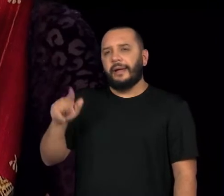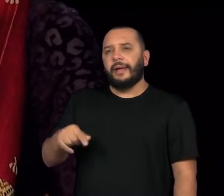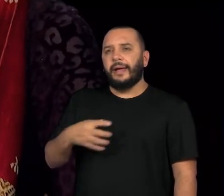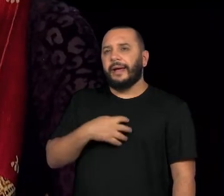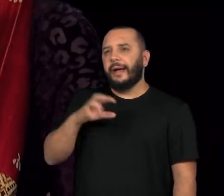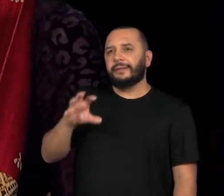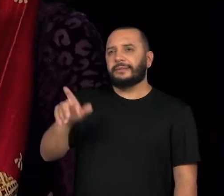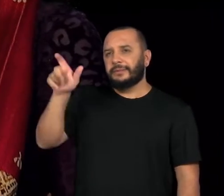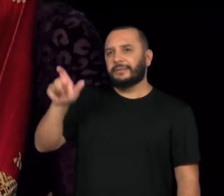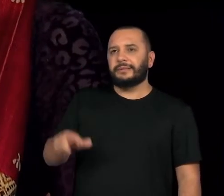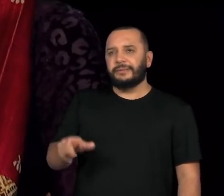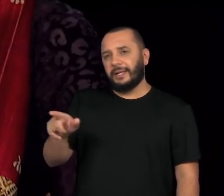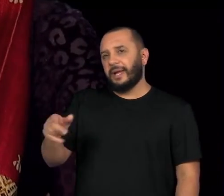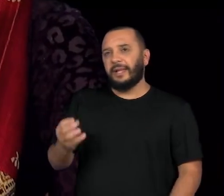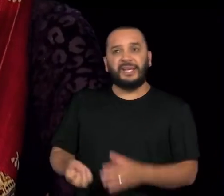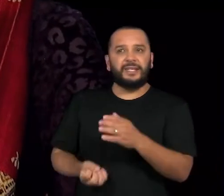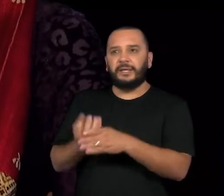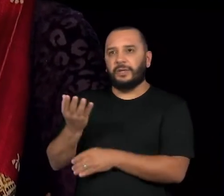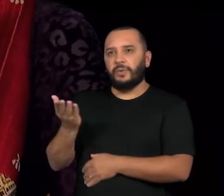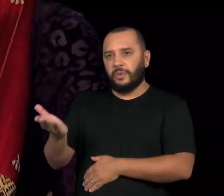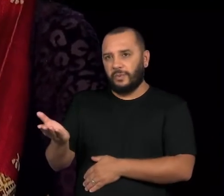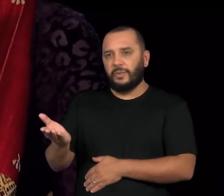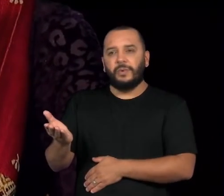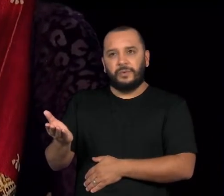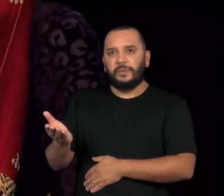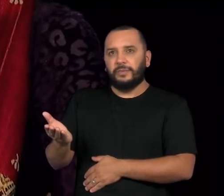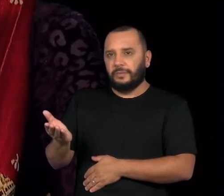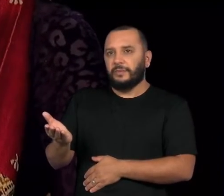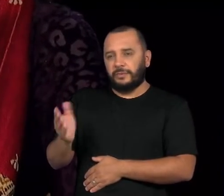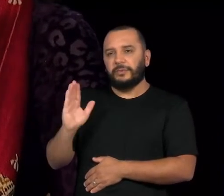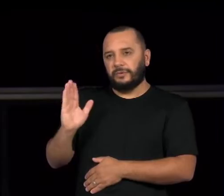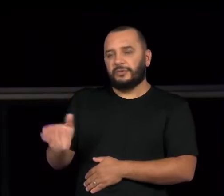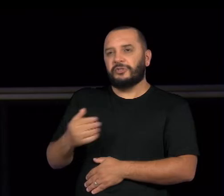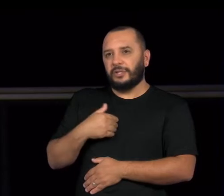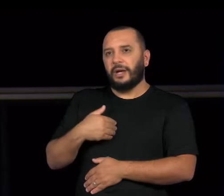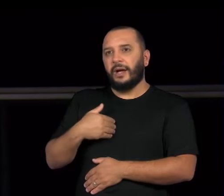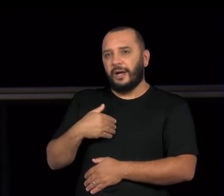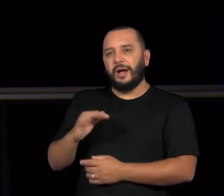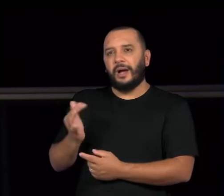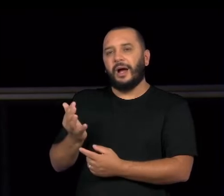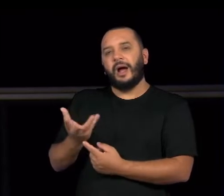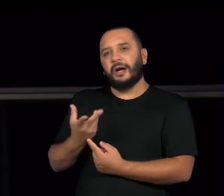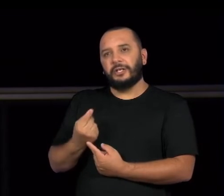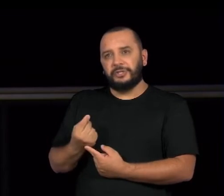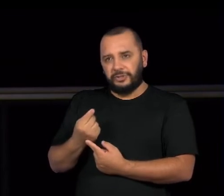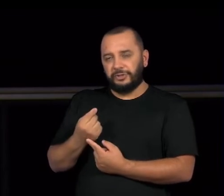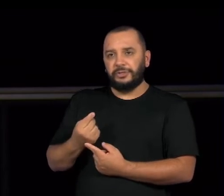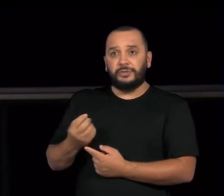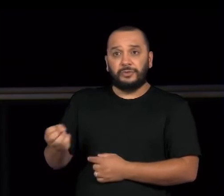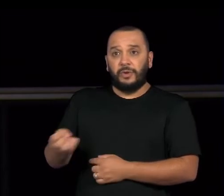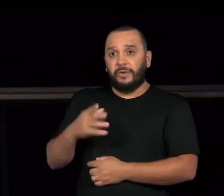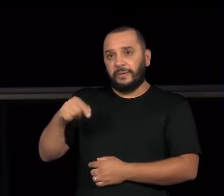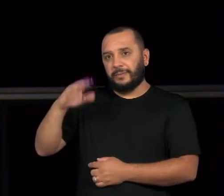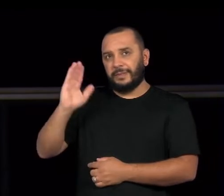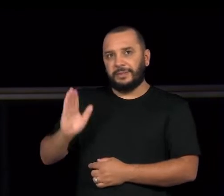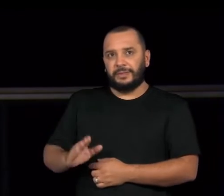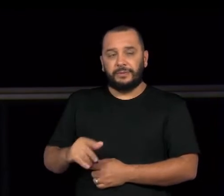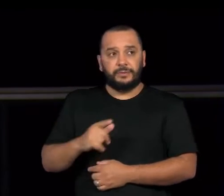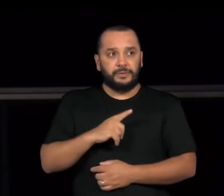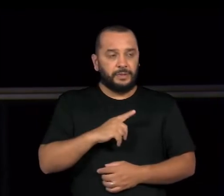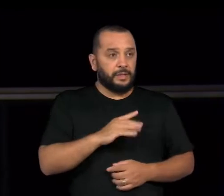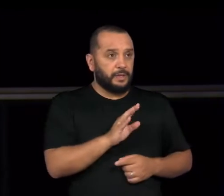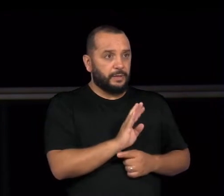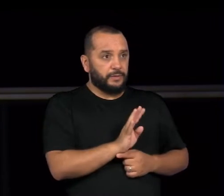é fundamento do modernismo exatamente. No Brasil, totalmente. Agora, o depoimento que a gente tem agora é de uma pessoa que não aparece no